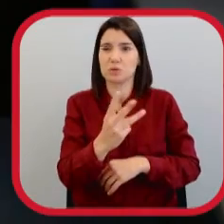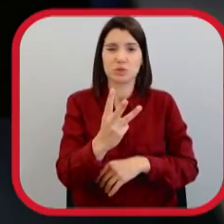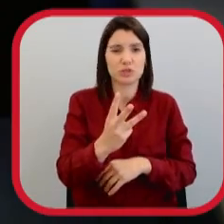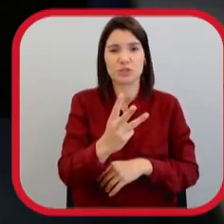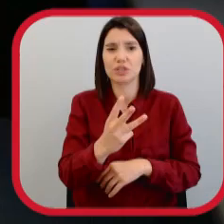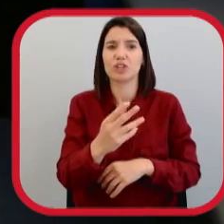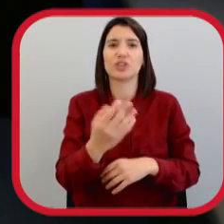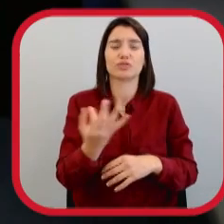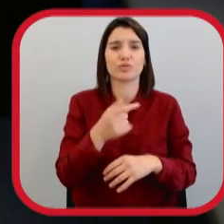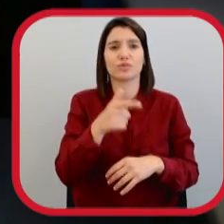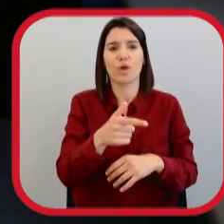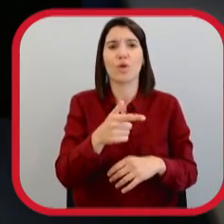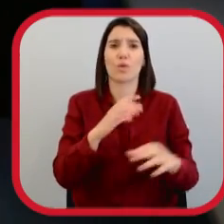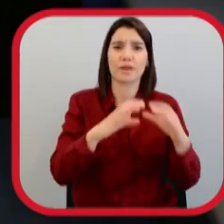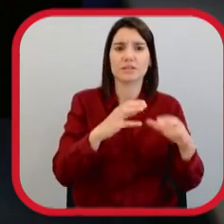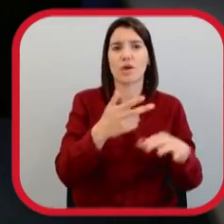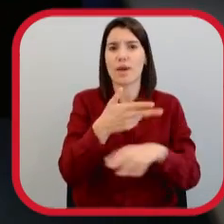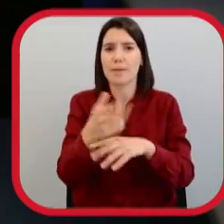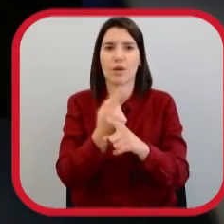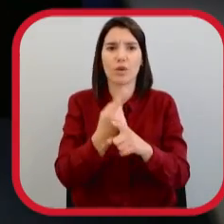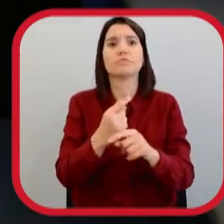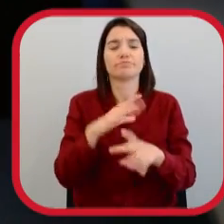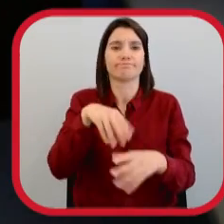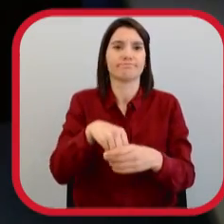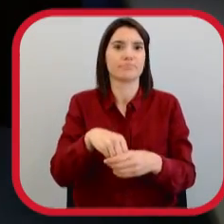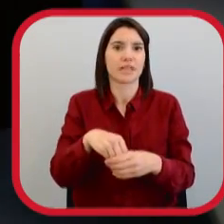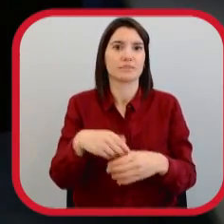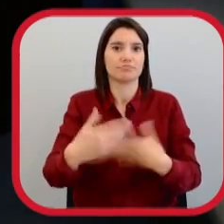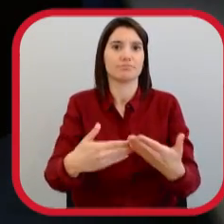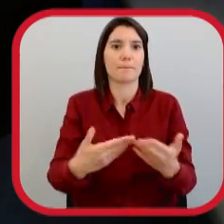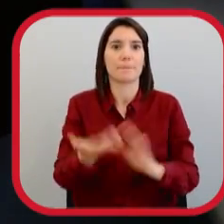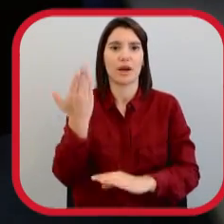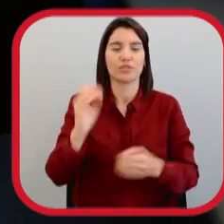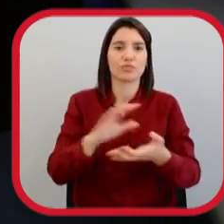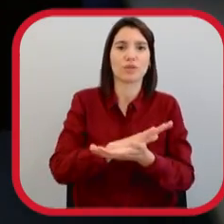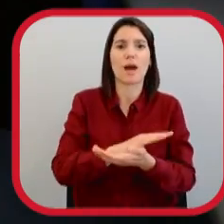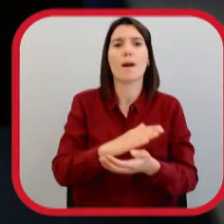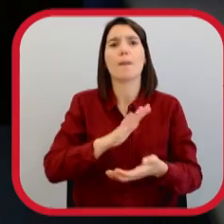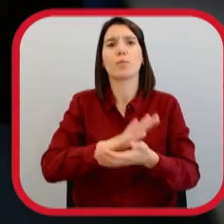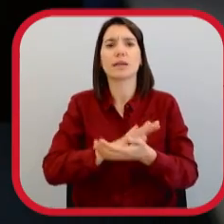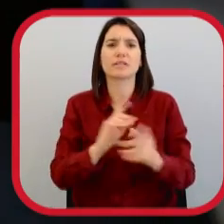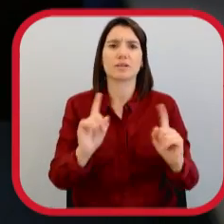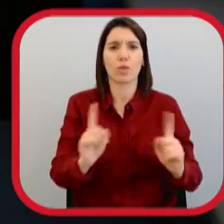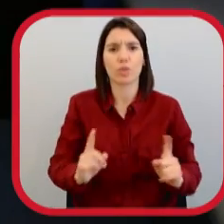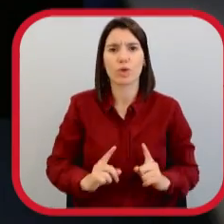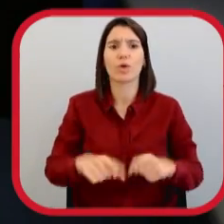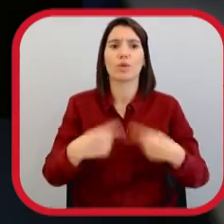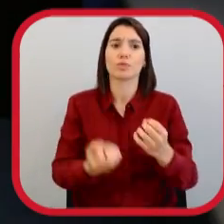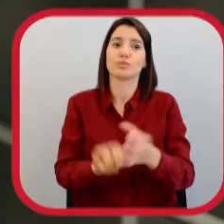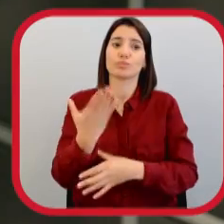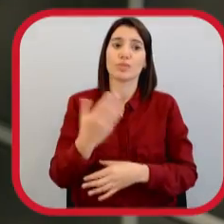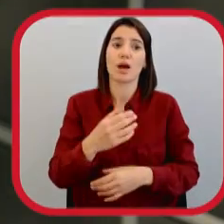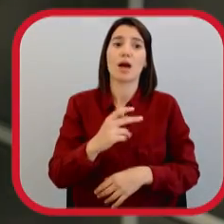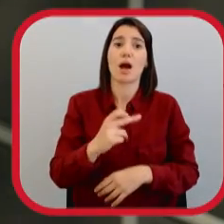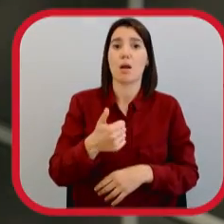meses, creio eu, a fazer clipping numa agência de comunicação, mas depois comecei, de facto, a entrar no jornalismo. Comecei por umas publicações de nicho, nomeadamente o Briefing. Depois